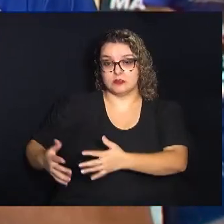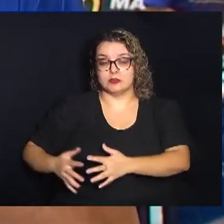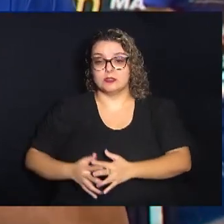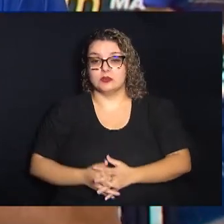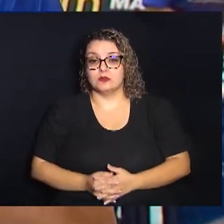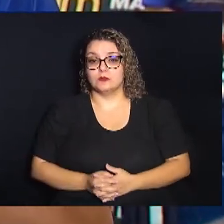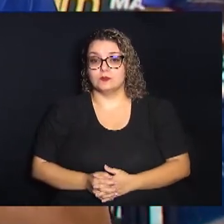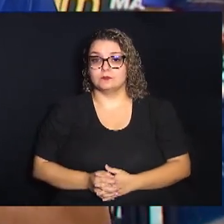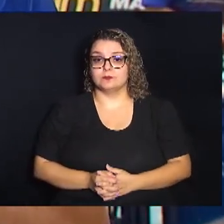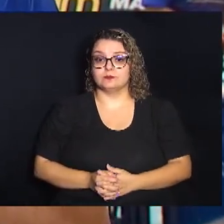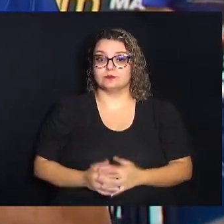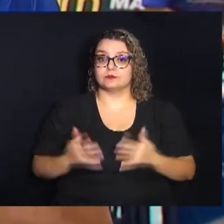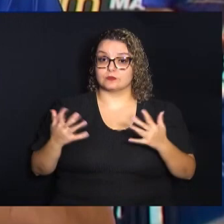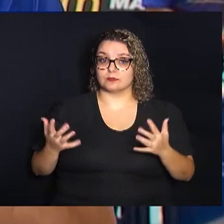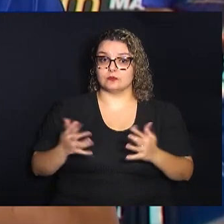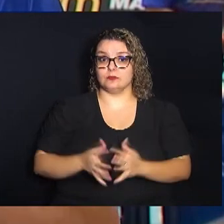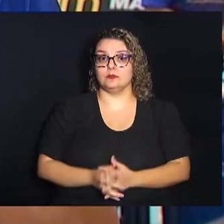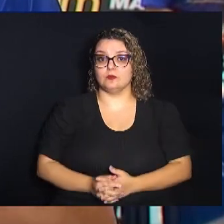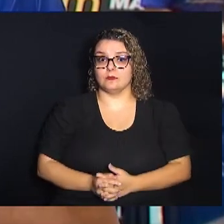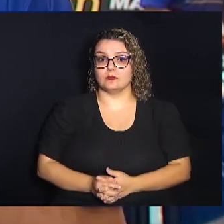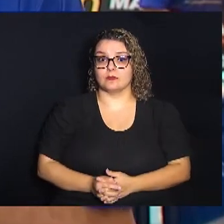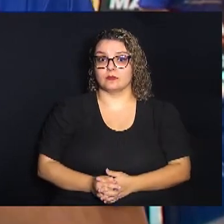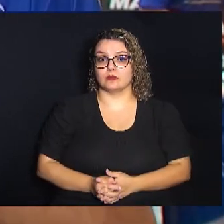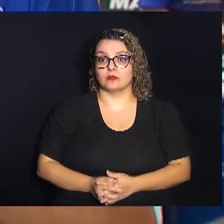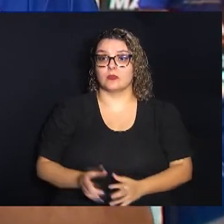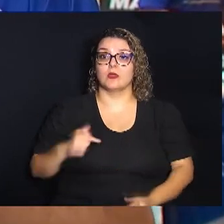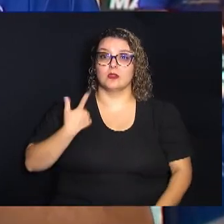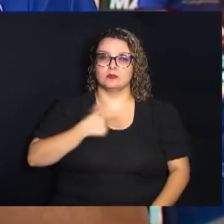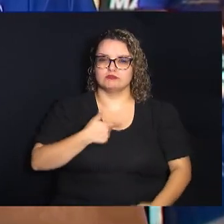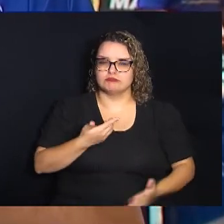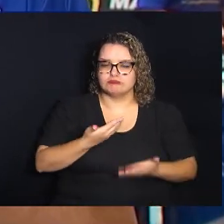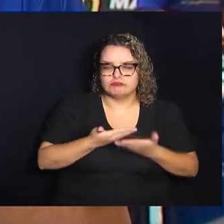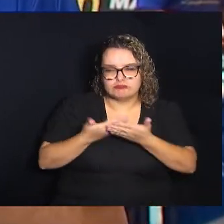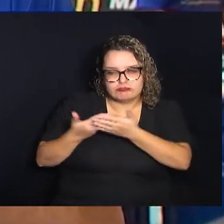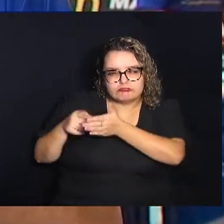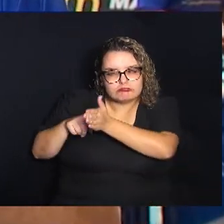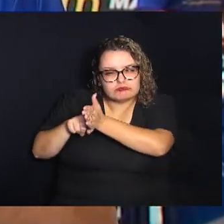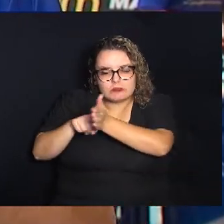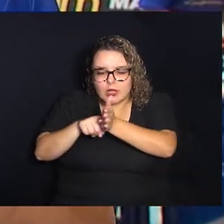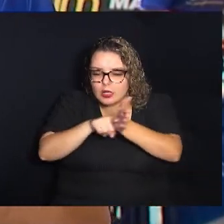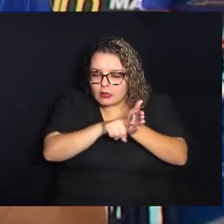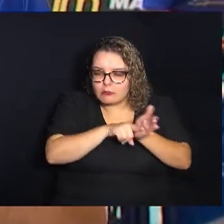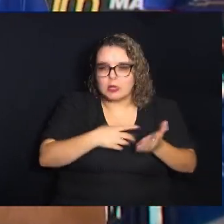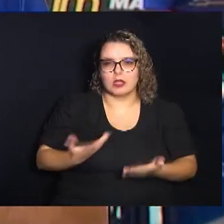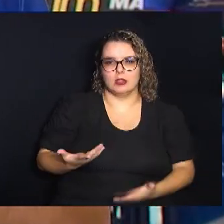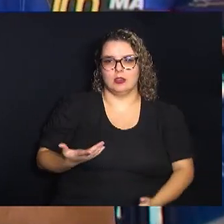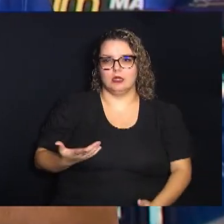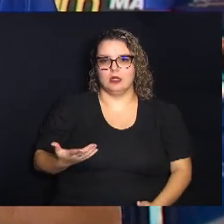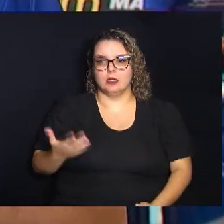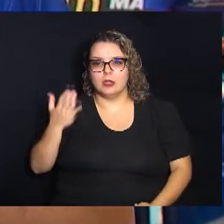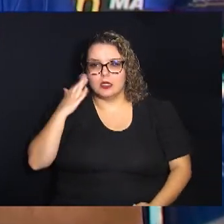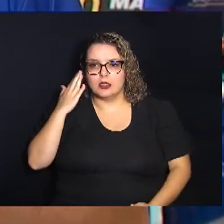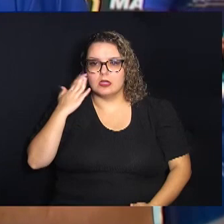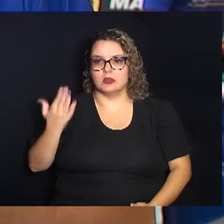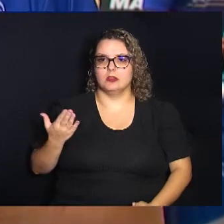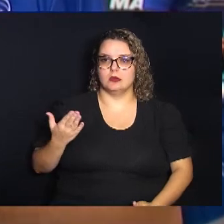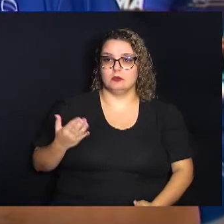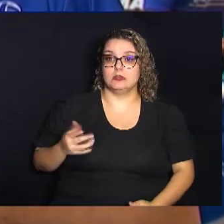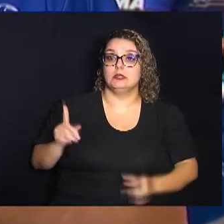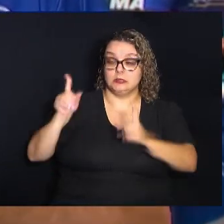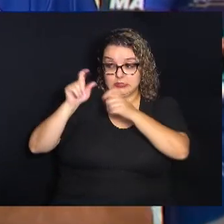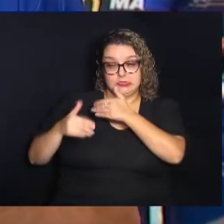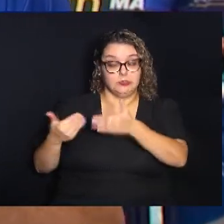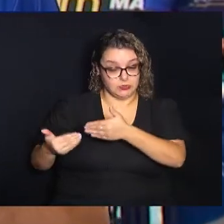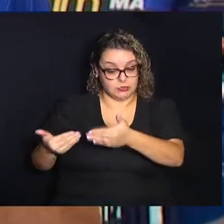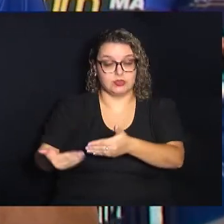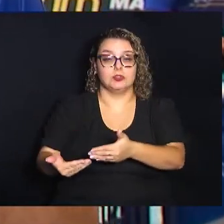Então a gente está estudando vídeo, a gente sabe que vem na pedreira aqui na frente e a gente